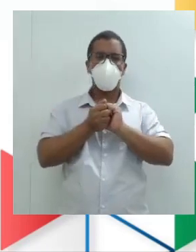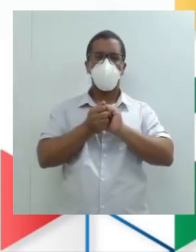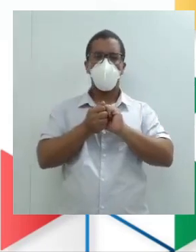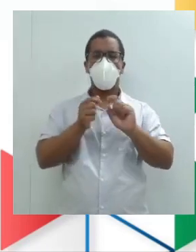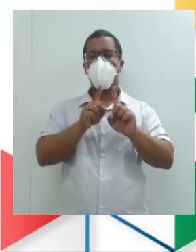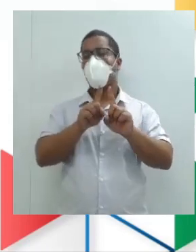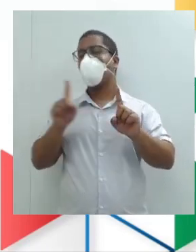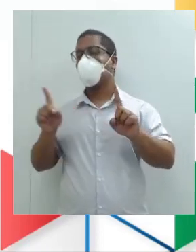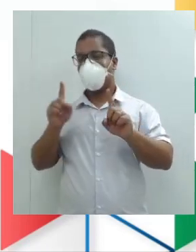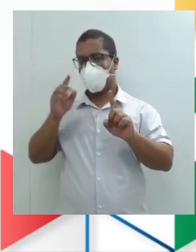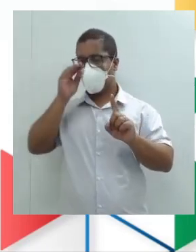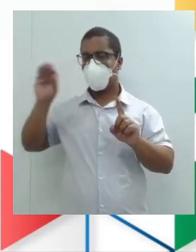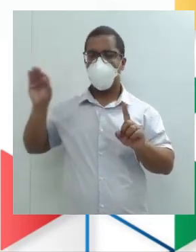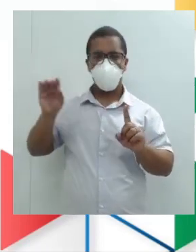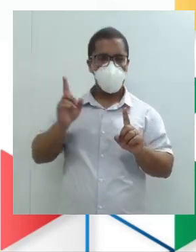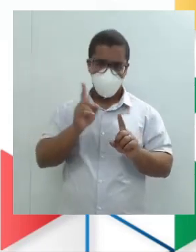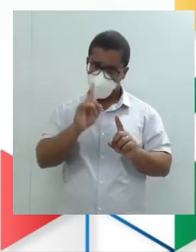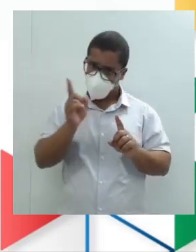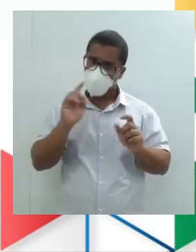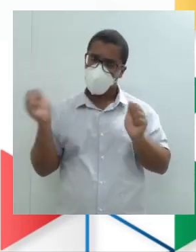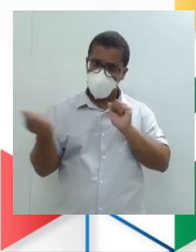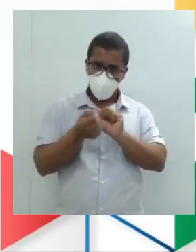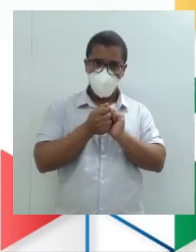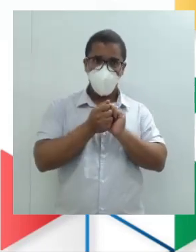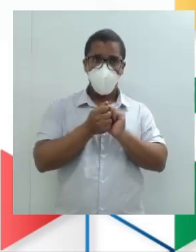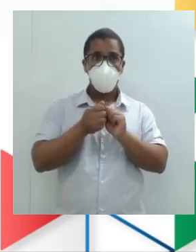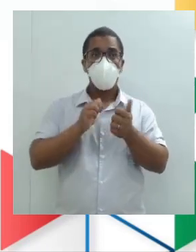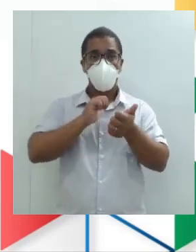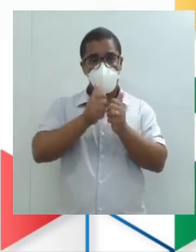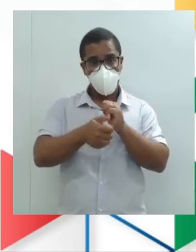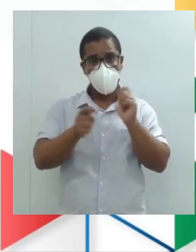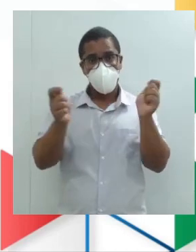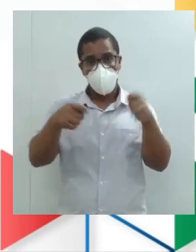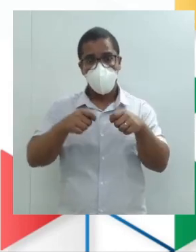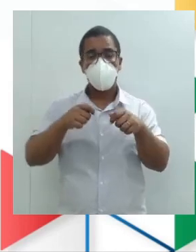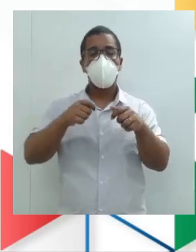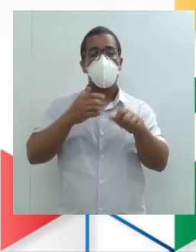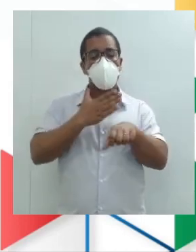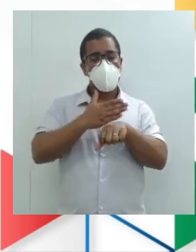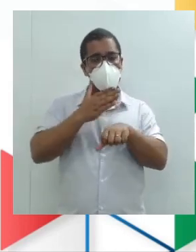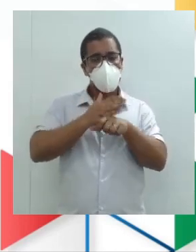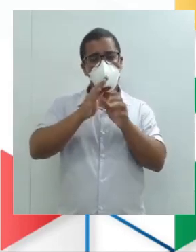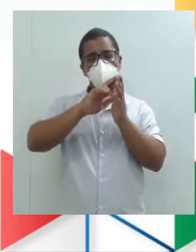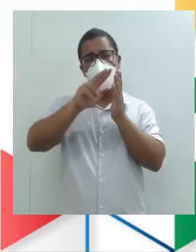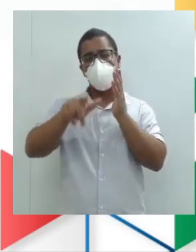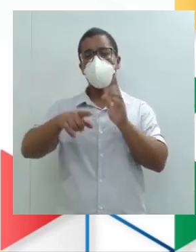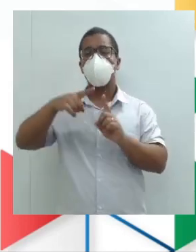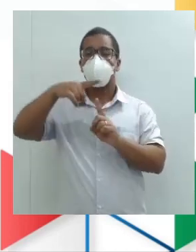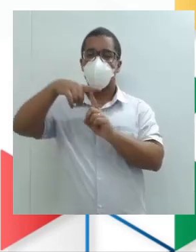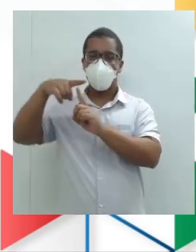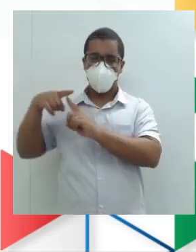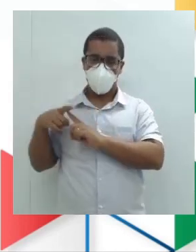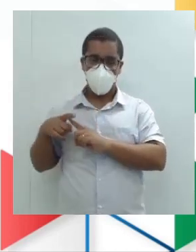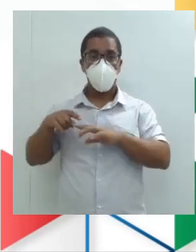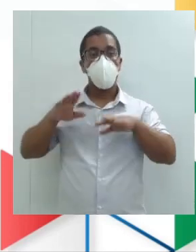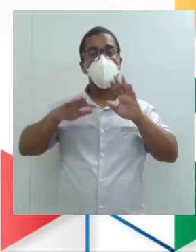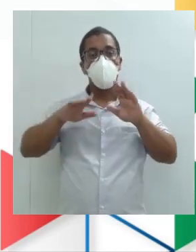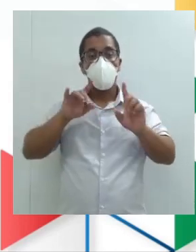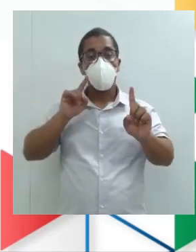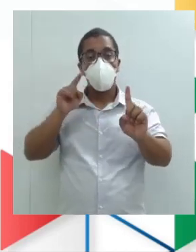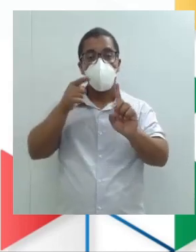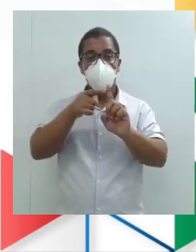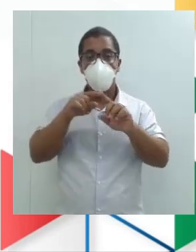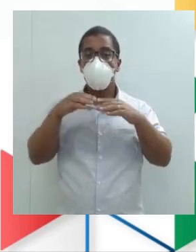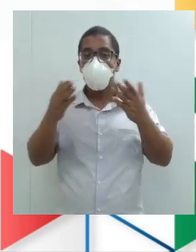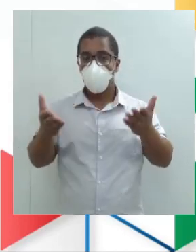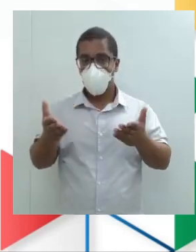Então também é bem interessante. Então um único esporte trabalhado de diversas formas. Então vai depender do objetivo que a